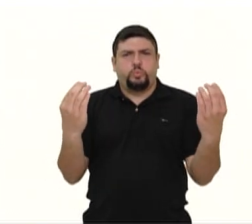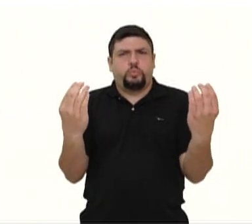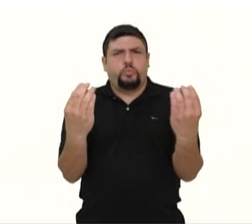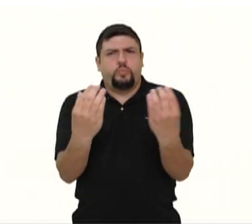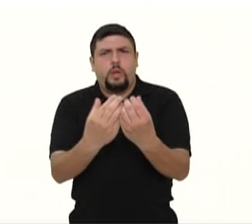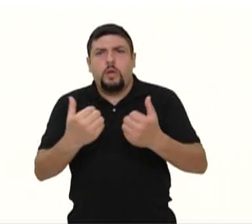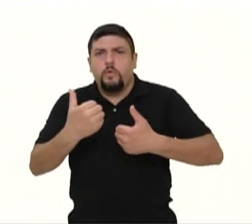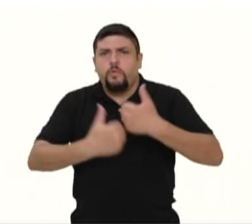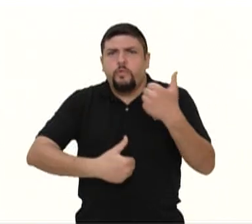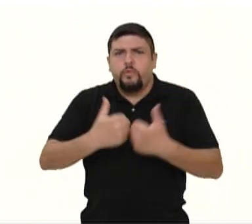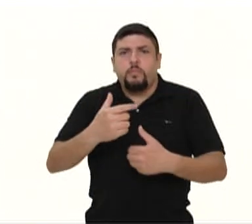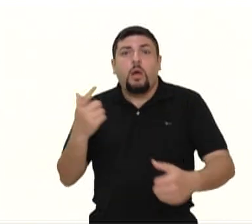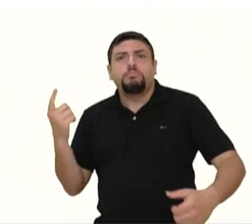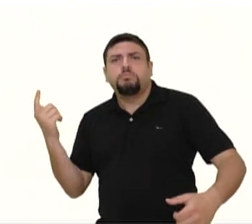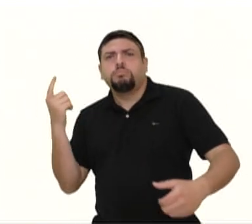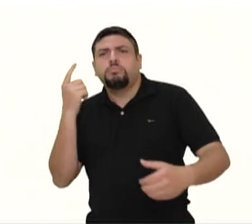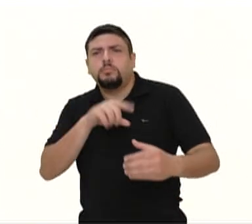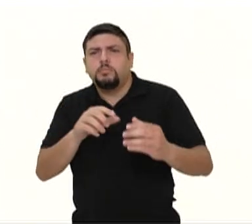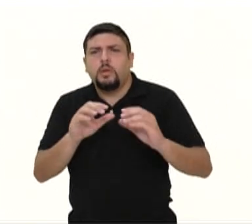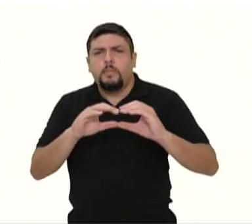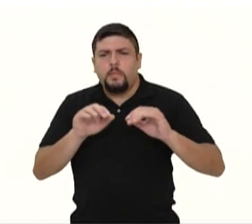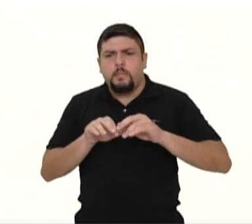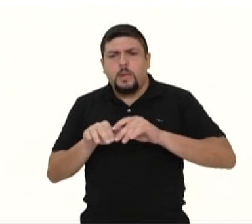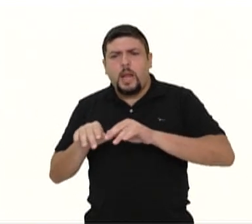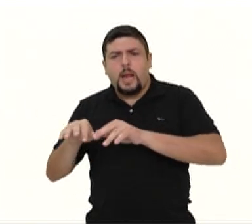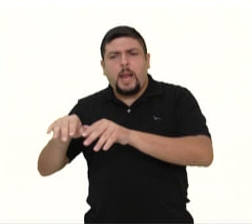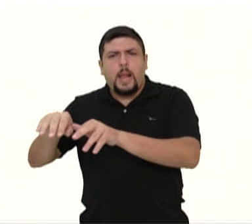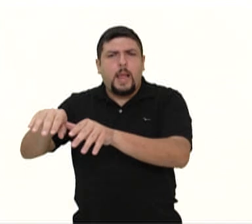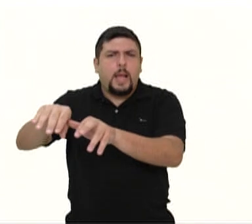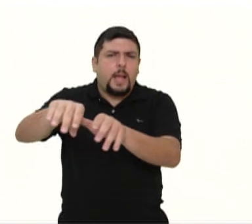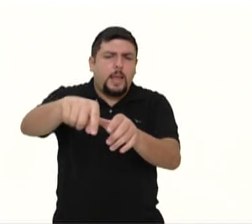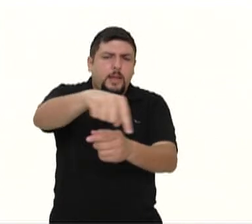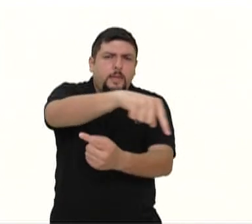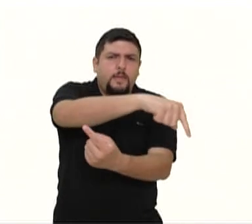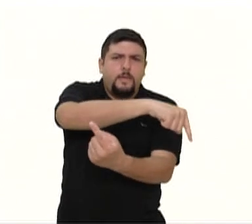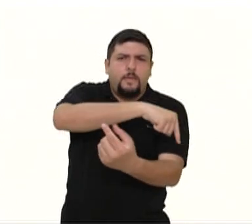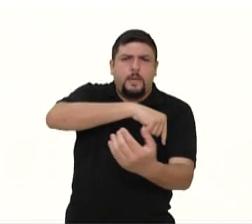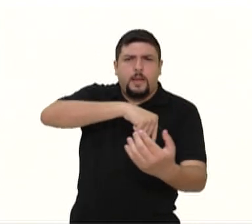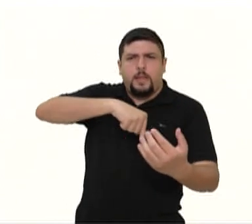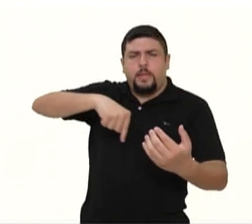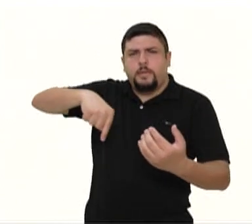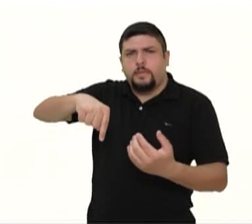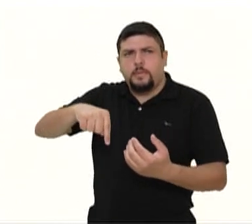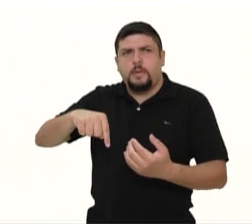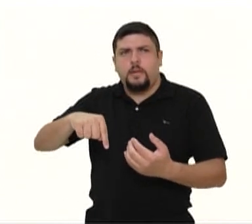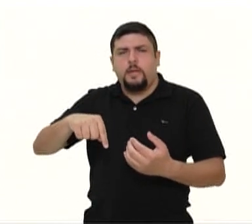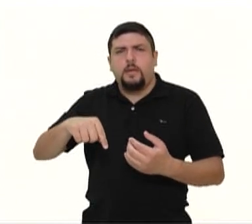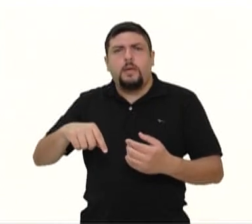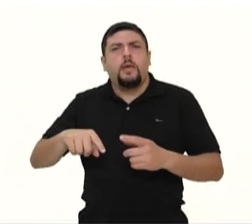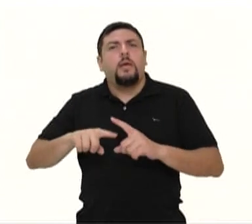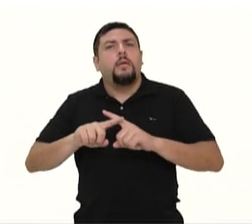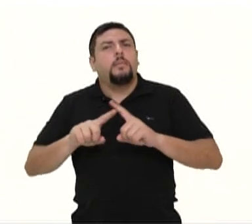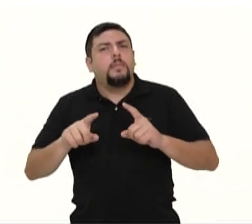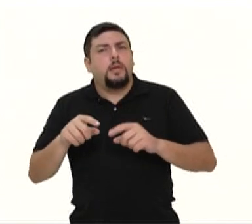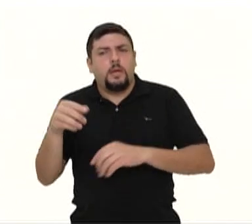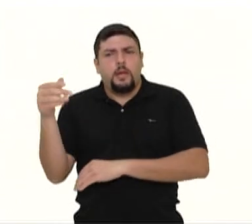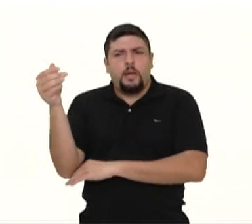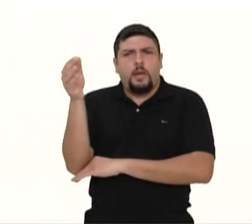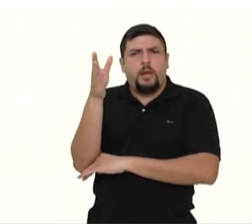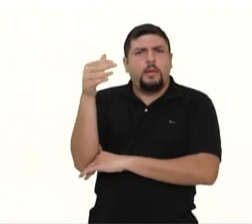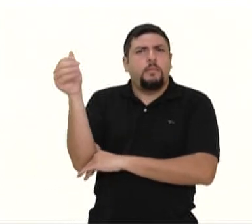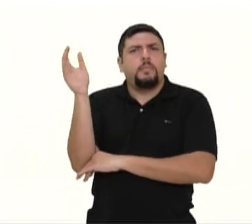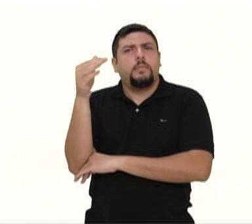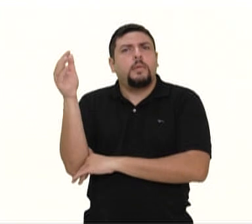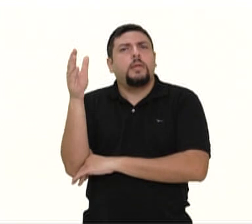Suécia, a seleção brasileira não levou a bandeira do Brasil. Mas você tem ali a bandeirinha e a bandeira grande, é uma bandeira